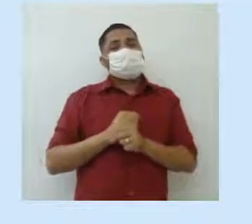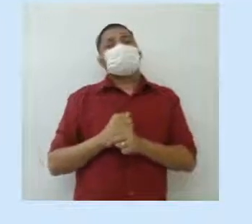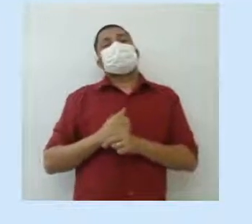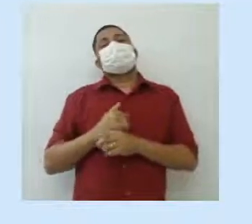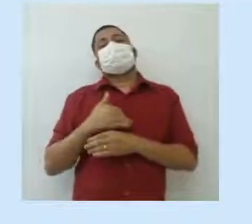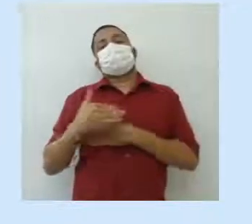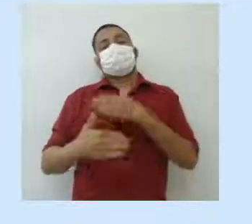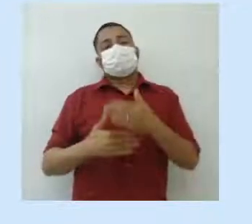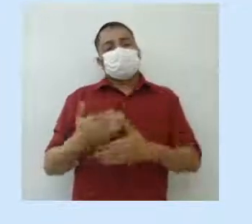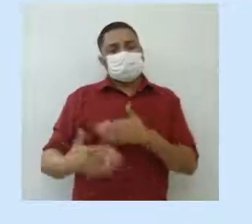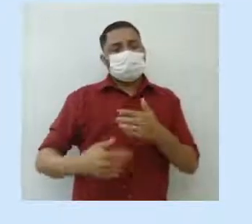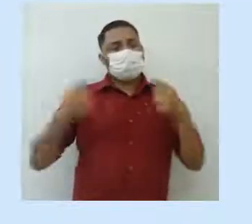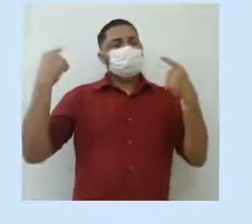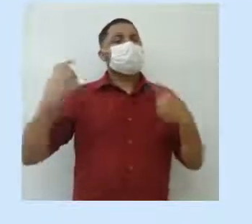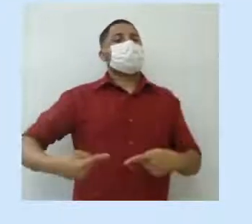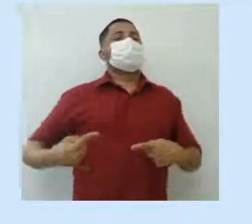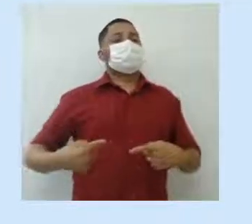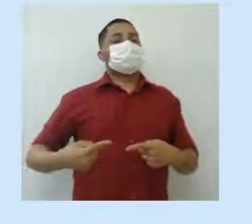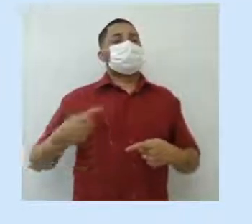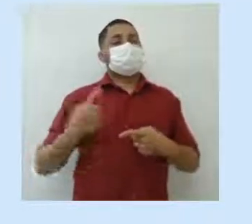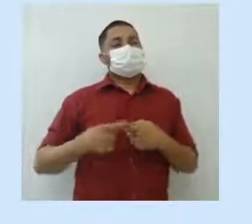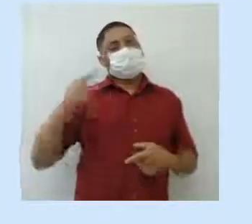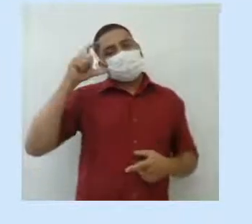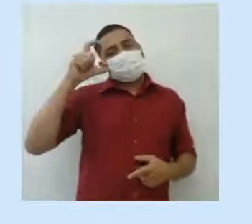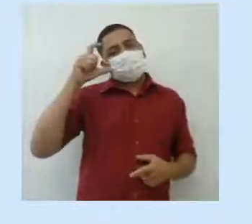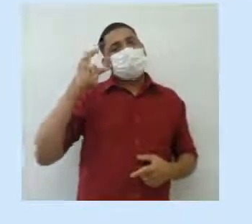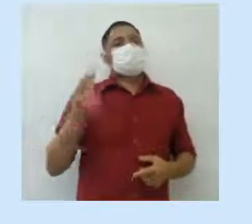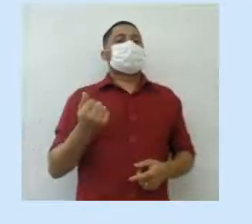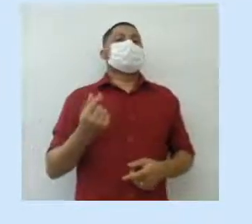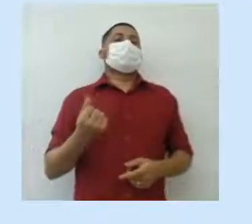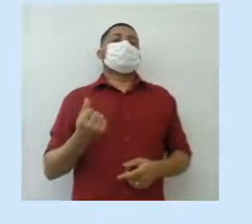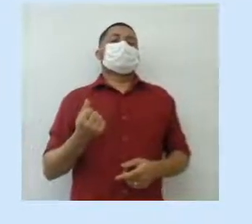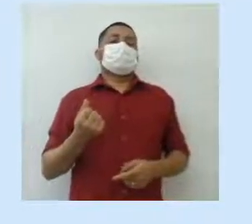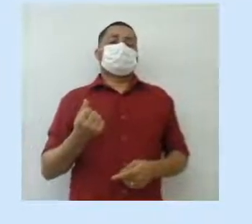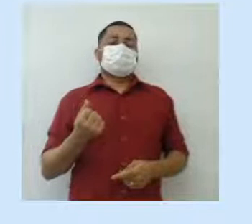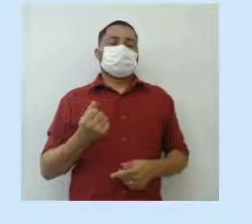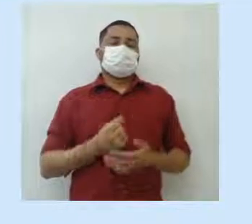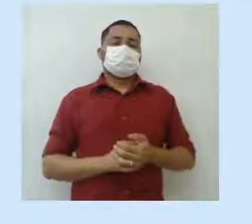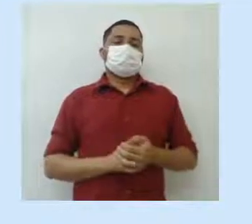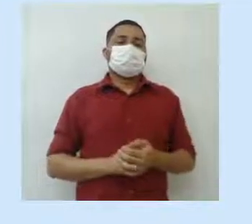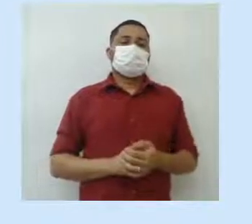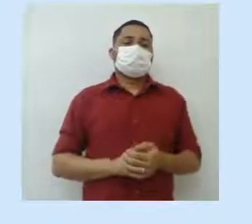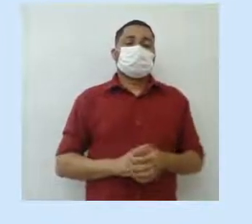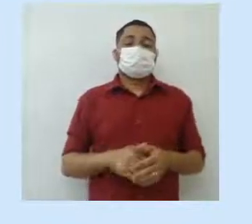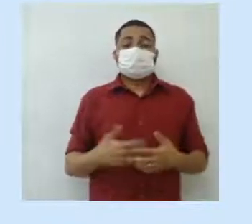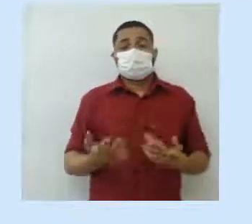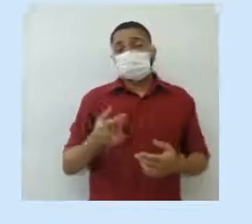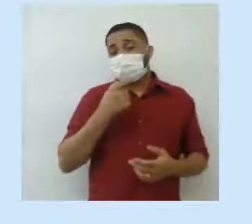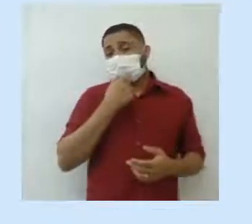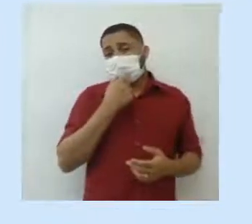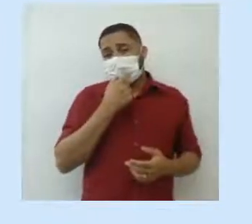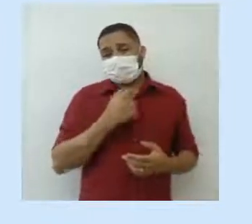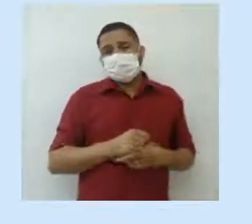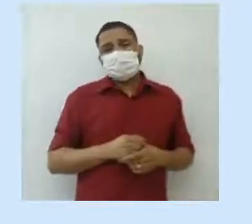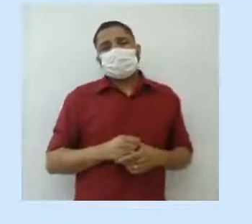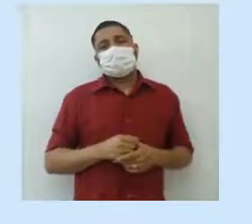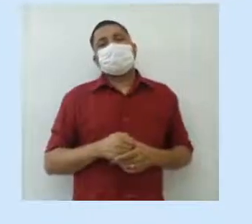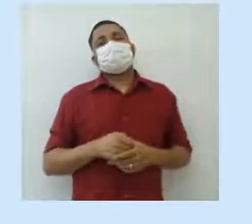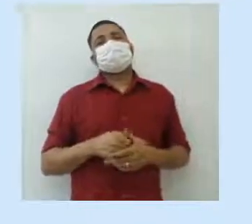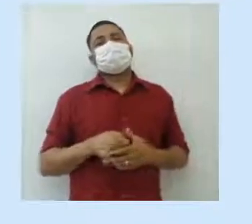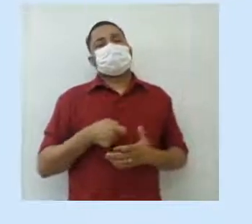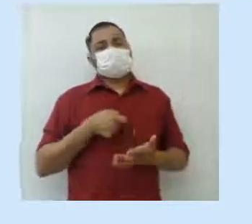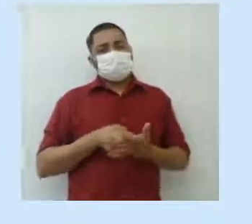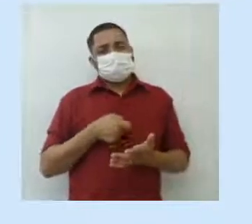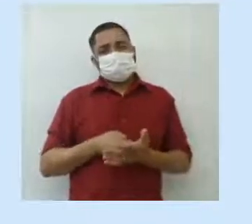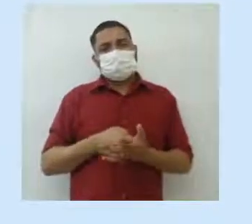a combatê-los devido aos interesses econômicos do mercado consumidor. A Inglaterra, na realidade, combateu, né?